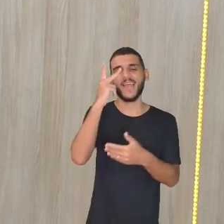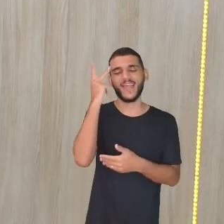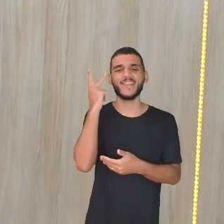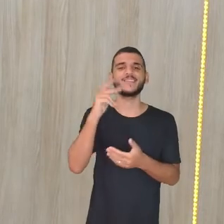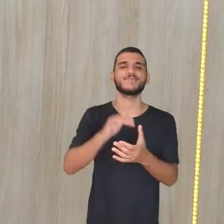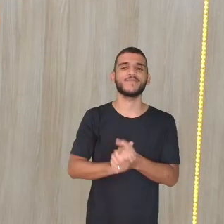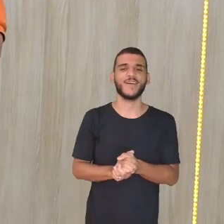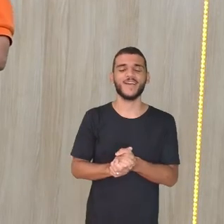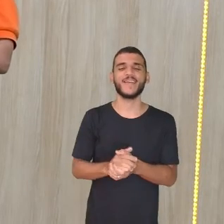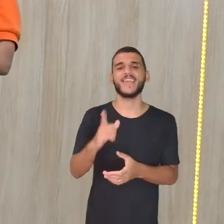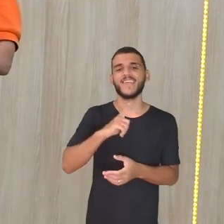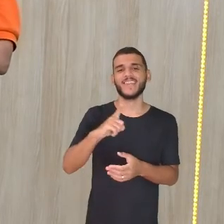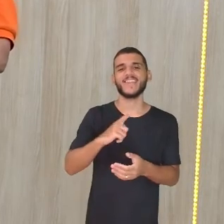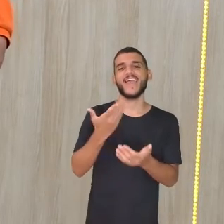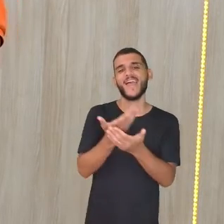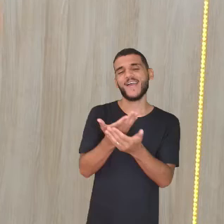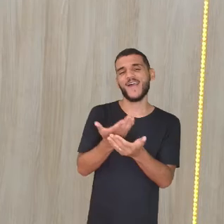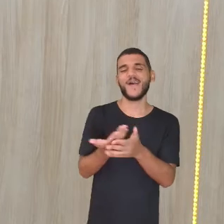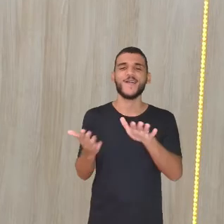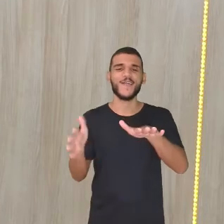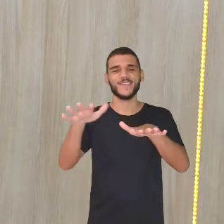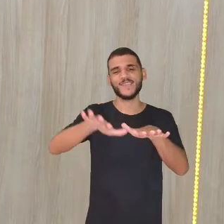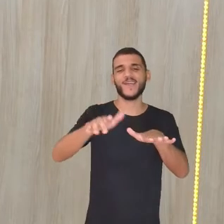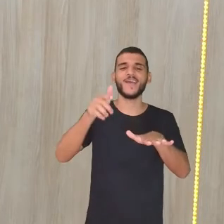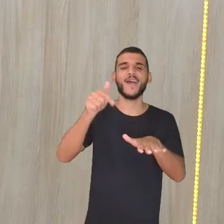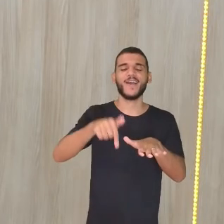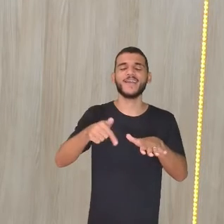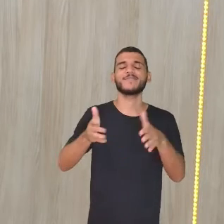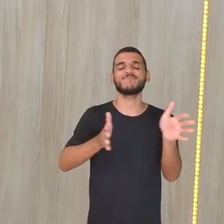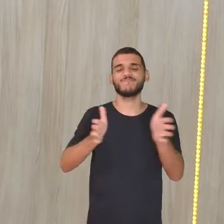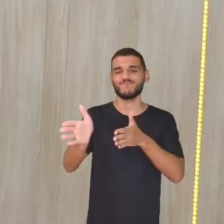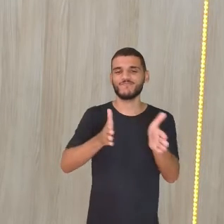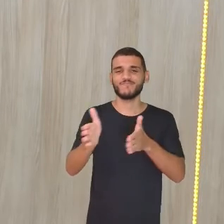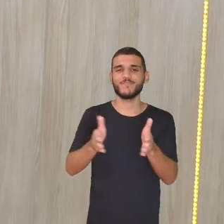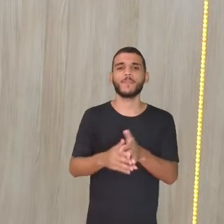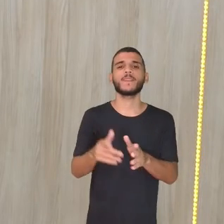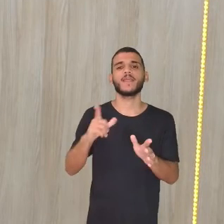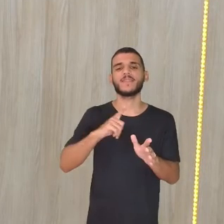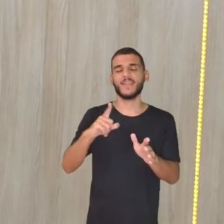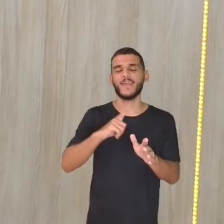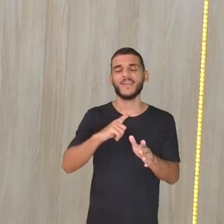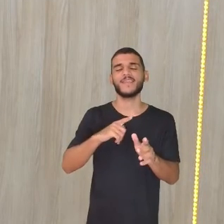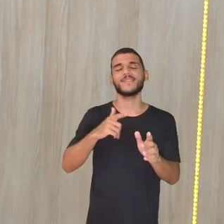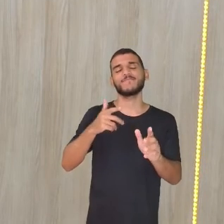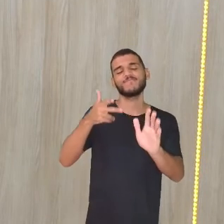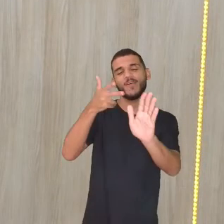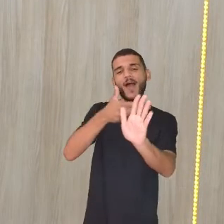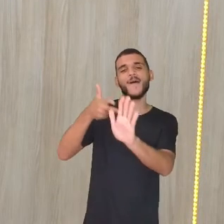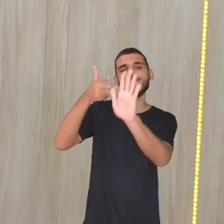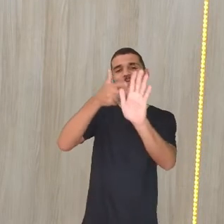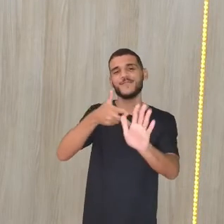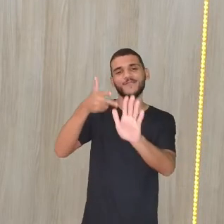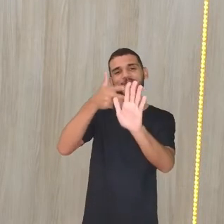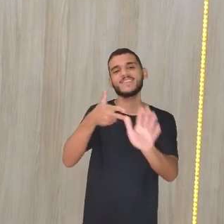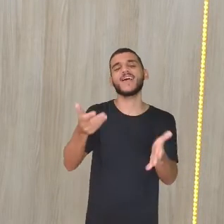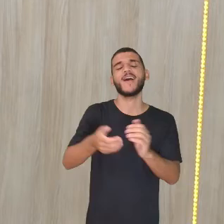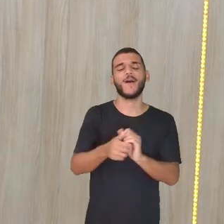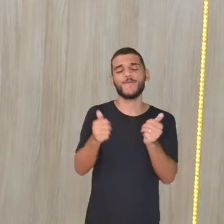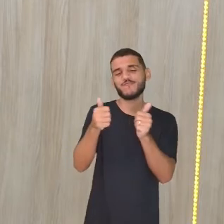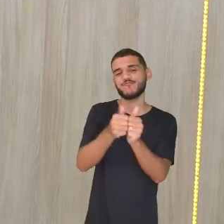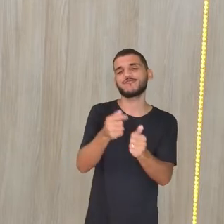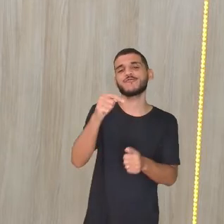Clisma, que tornou a nossa aula mais acessível neste momento, a produção Cleiton e Jonas, que estão sempre aqui